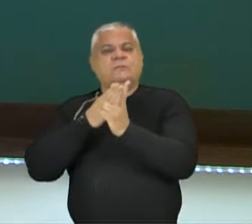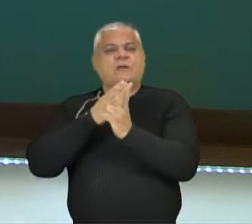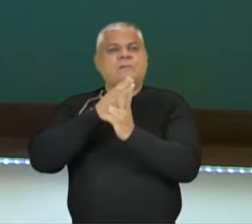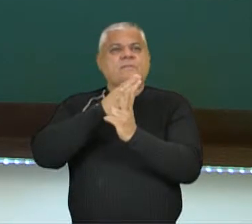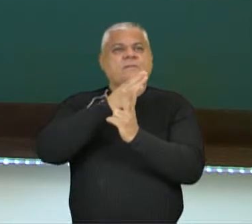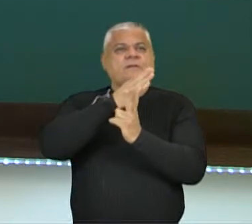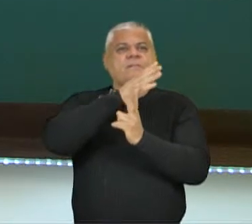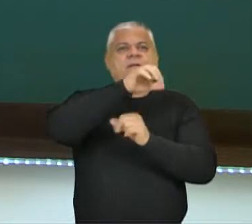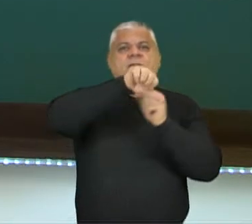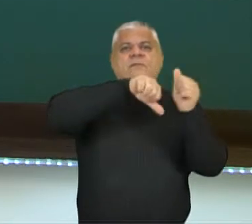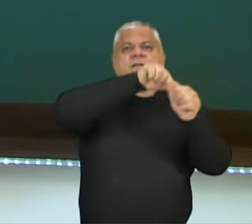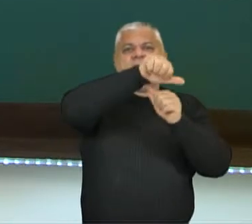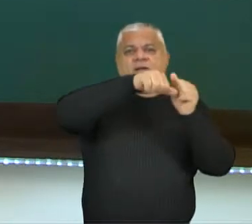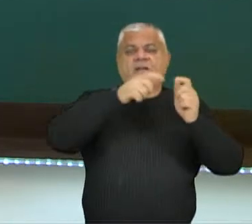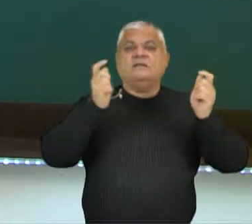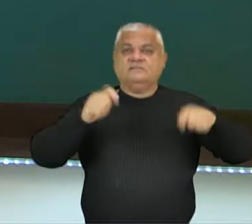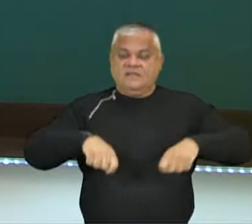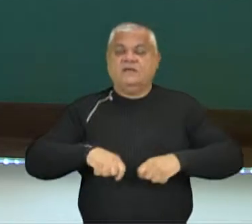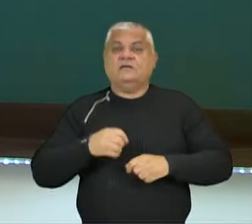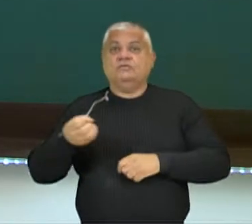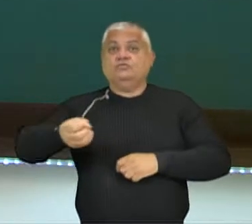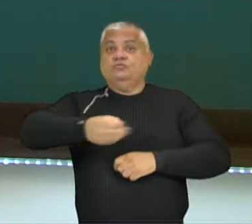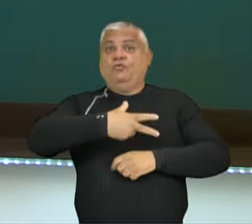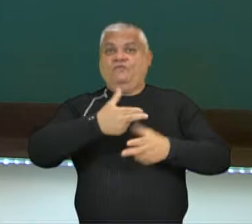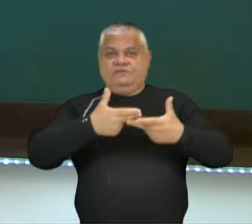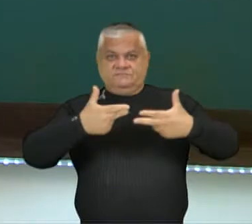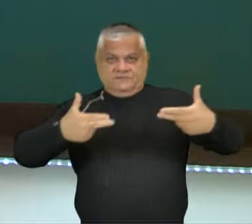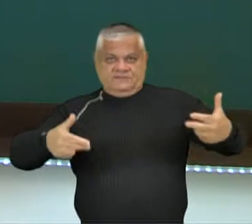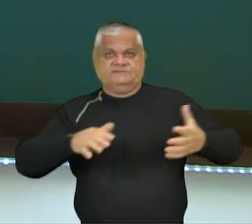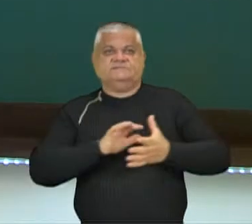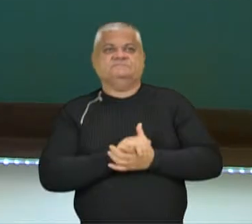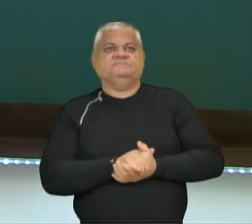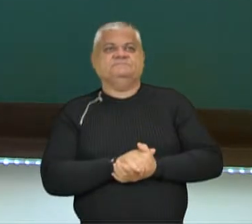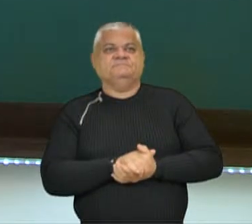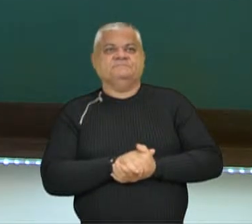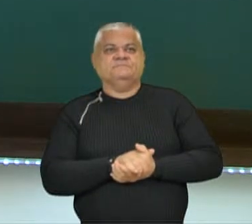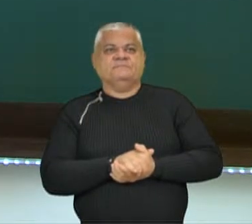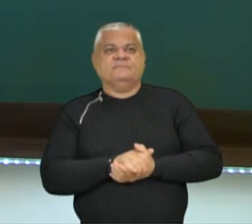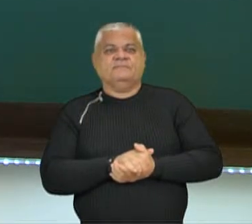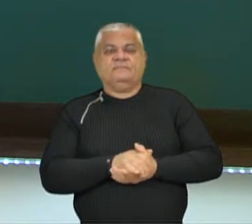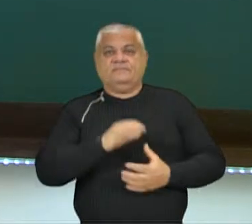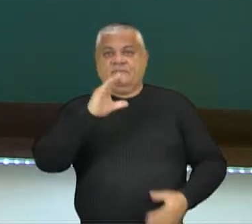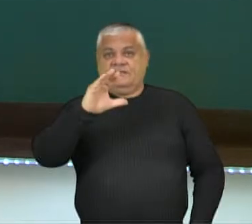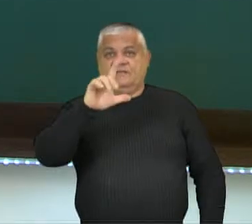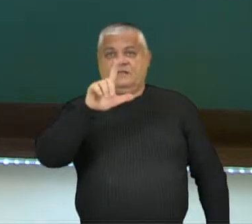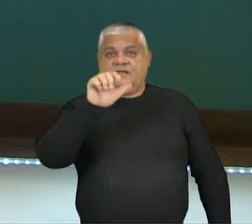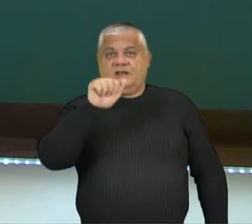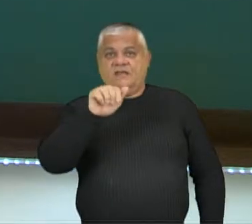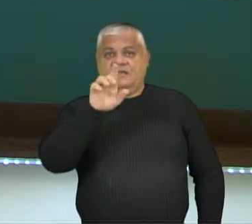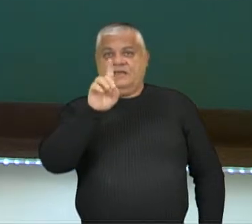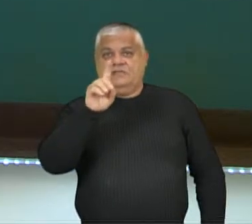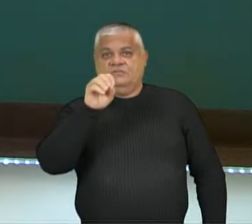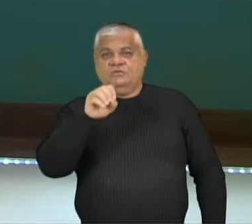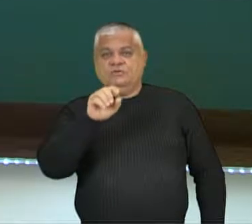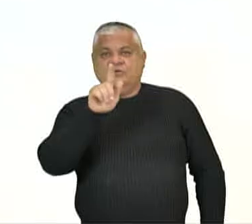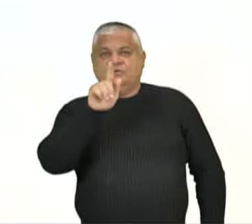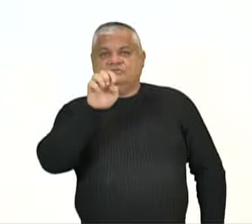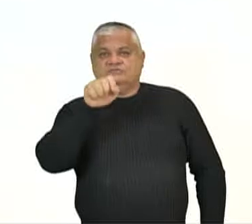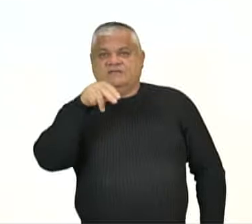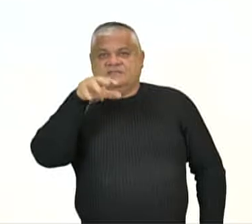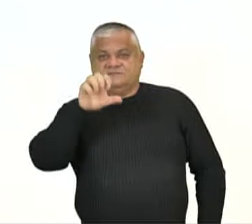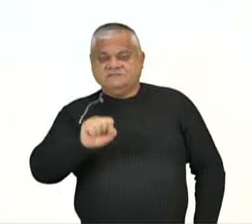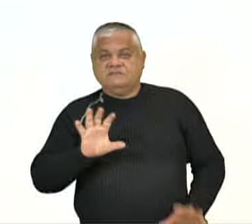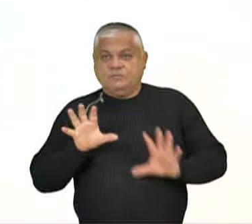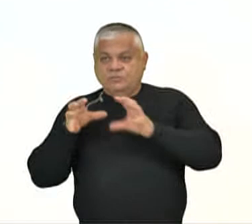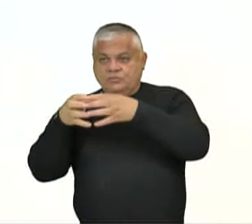esse acúmulo de características leva ao surgimento de uma nova espécie. Na cladogênese, a gente vê grupos